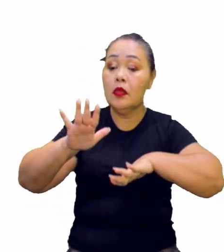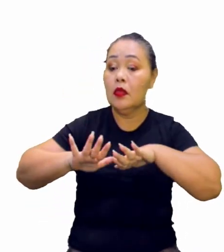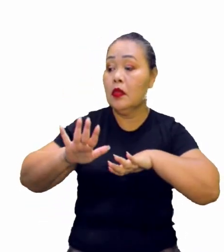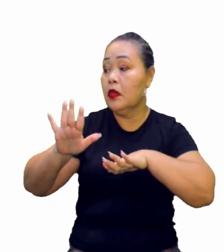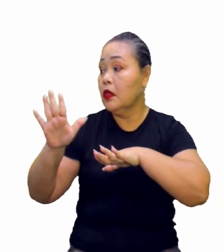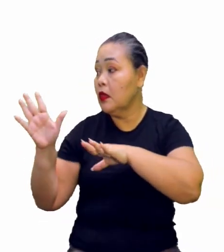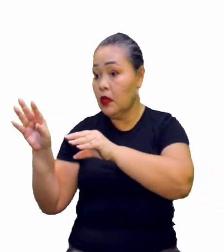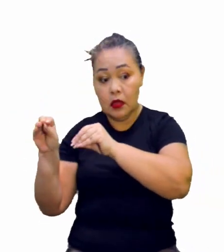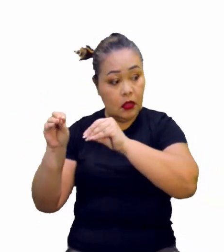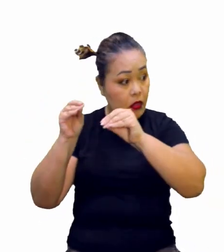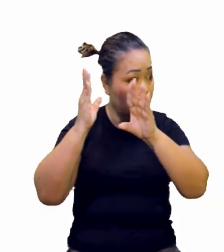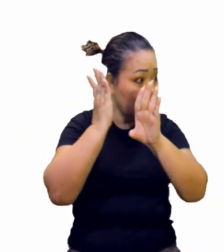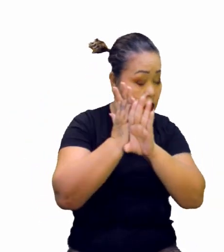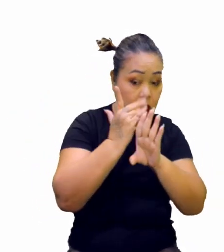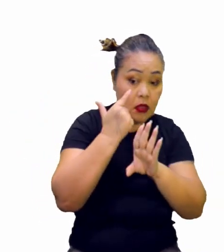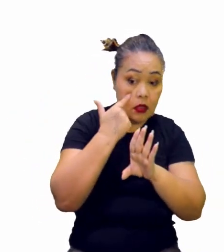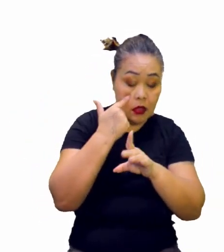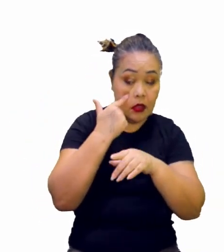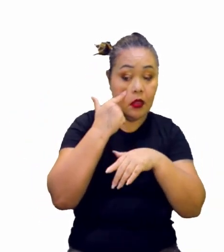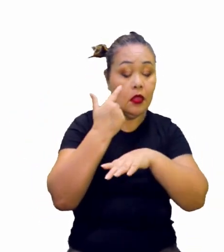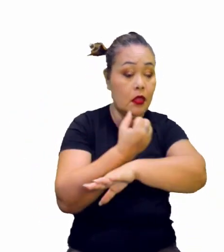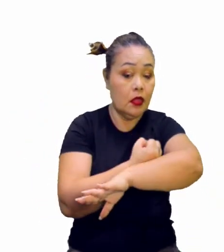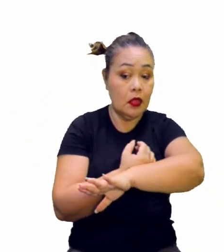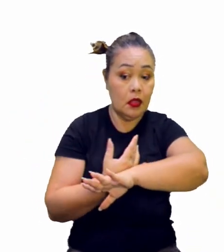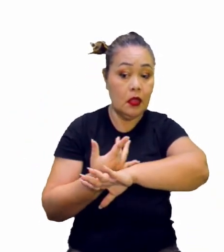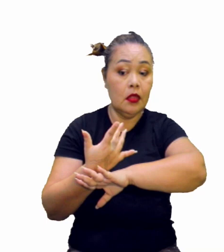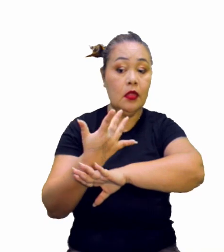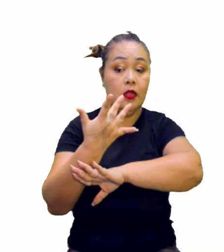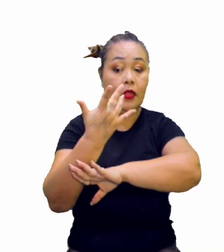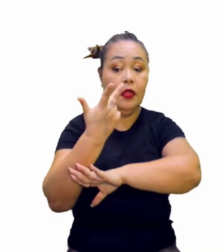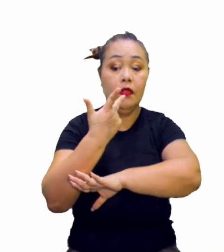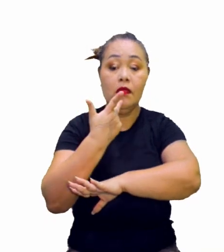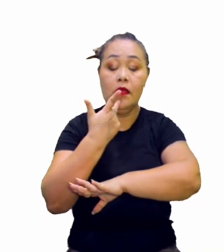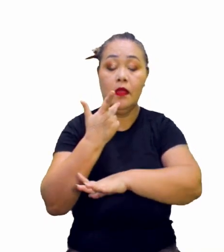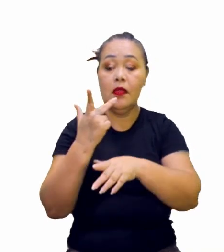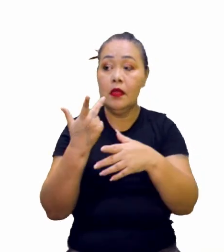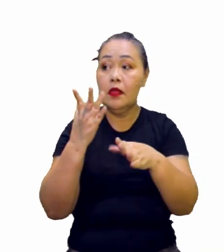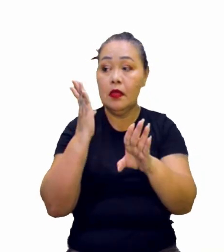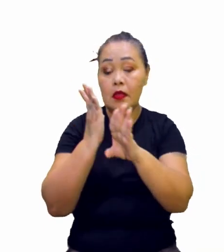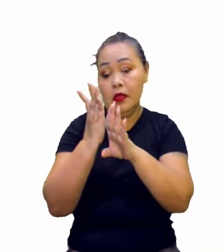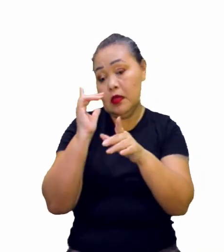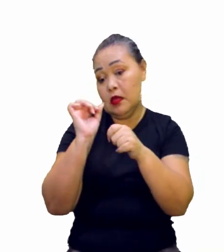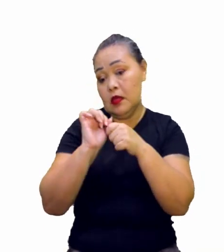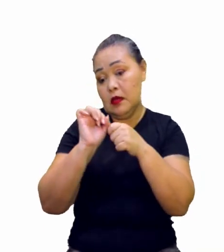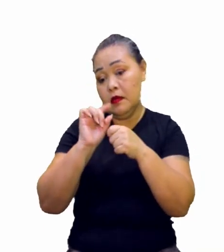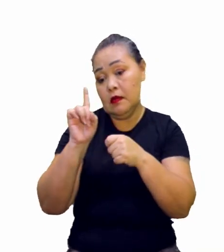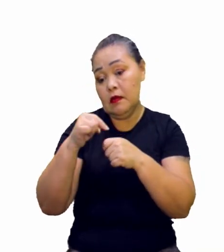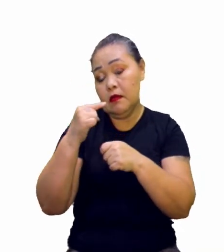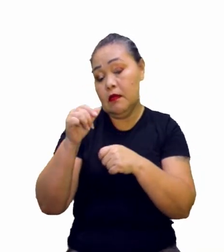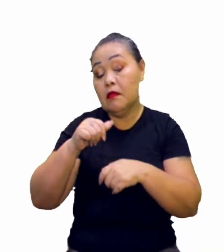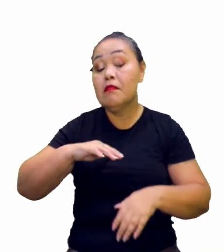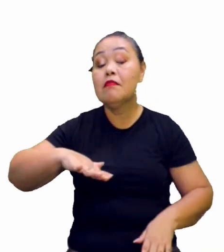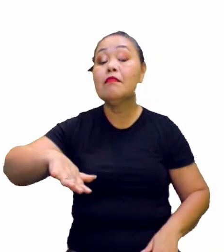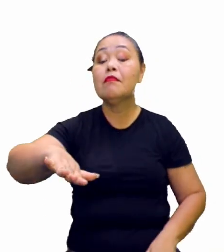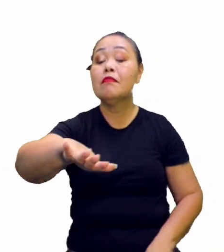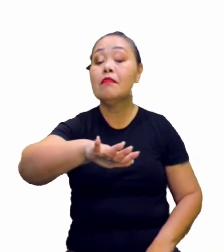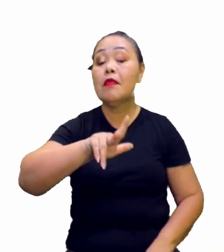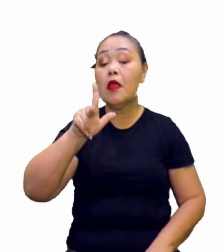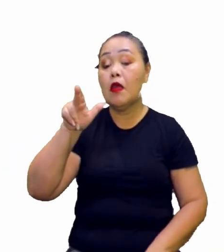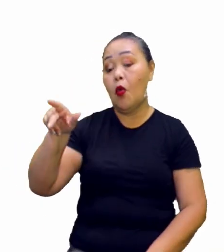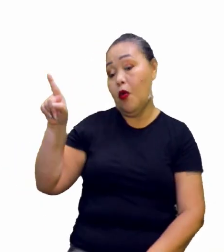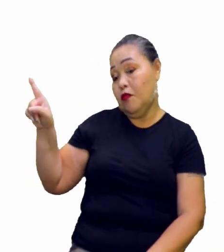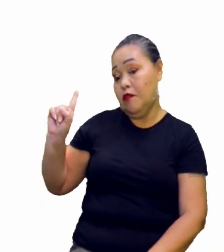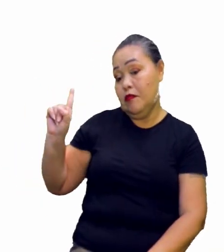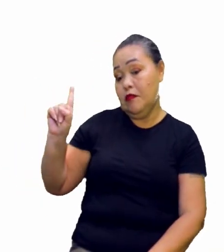de lá para cá, eu falo da produtividade. Não estou falando que a gente vai encontrar um ambiente igual dos Pampas